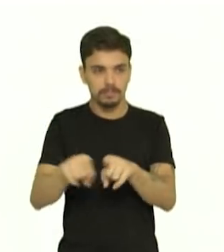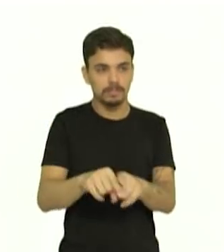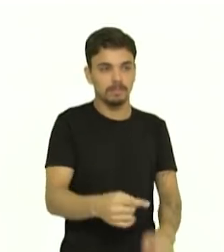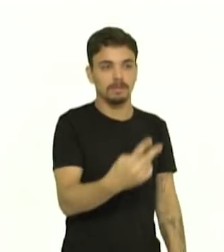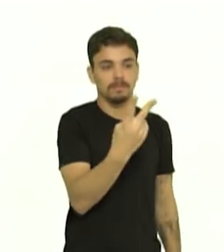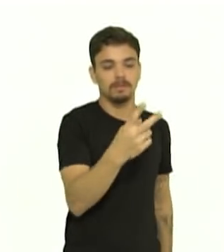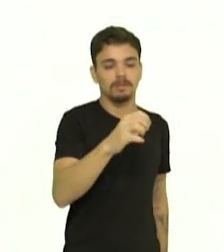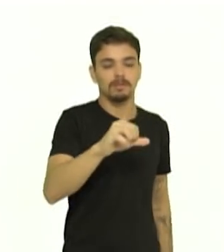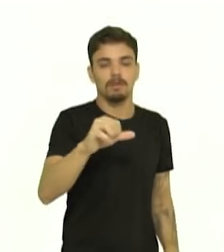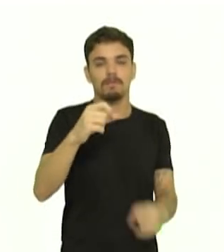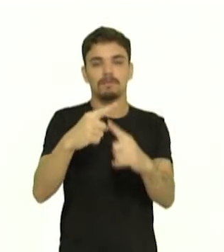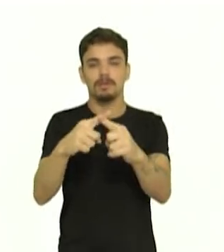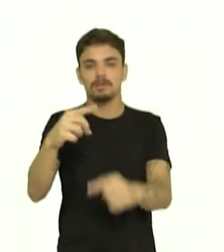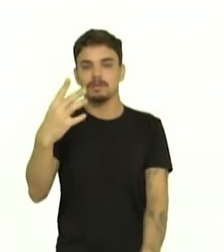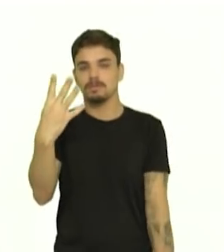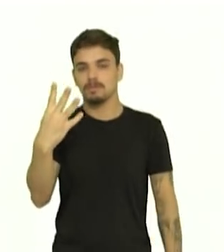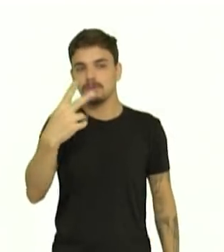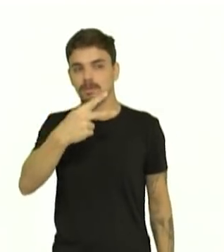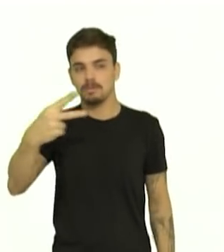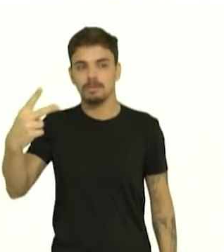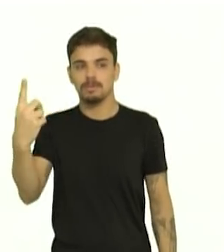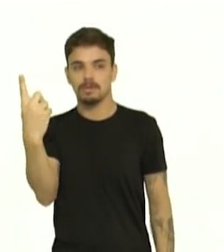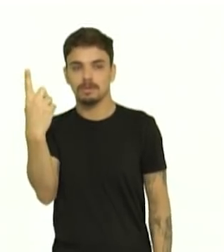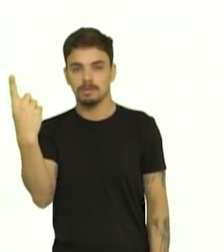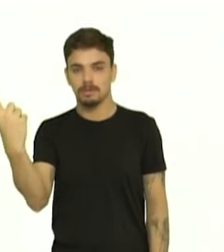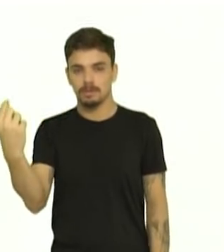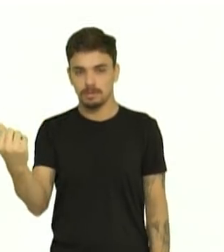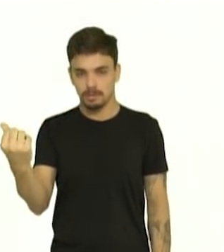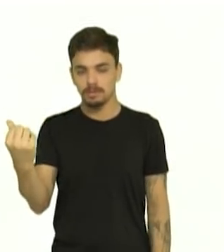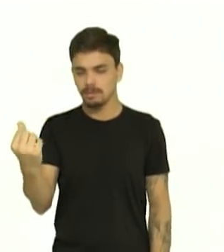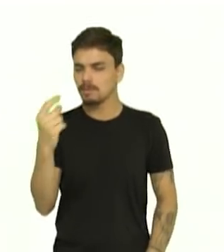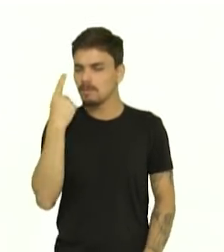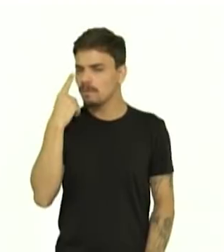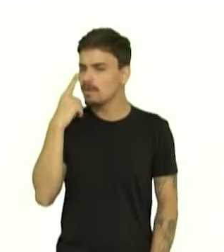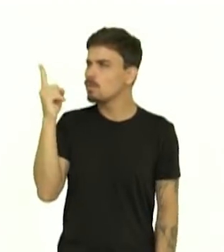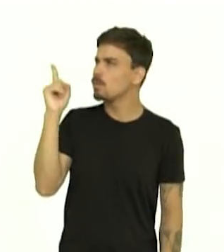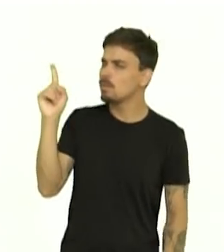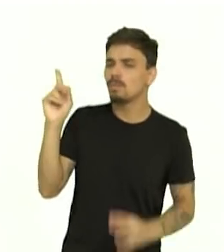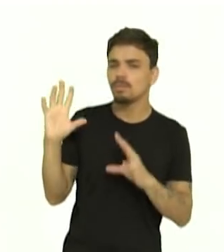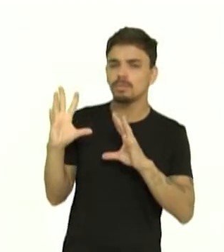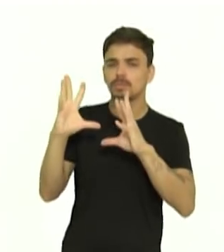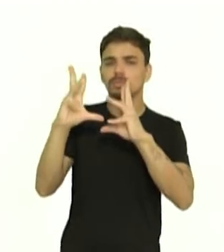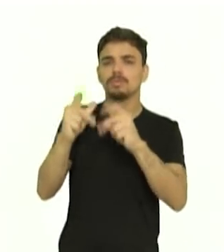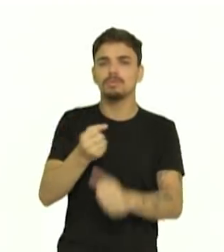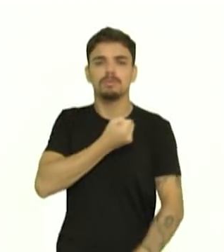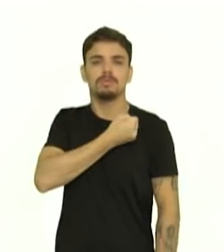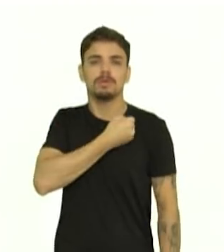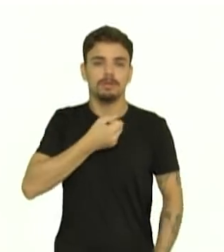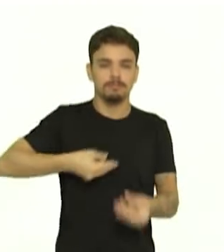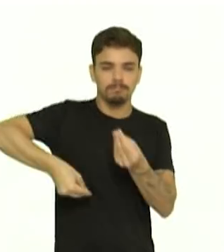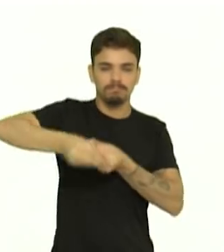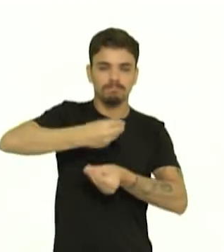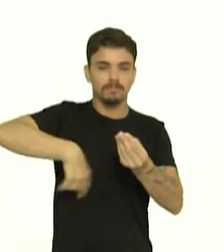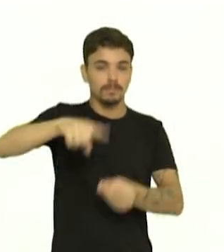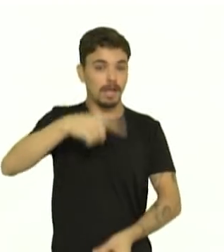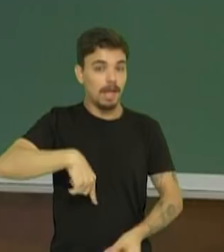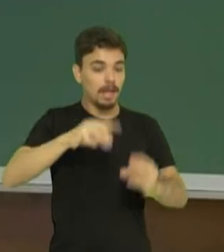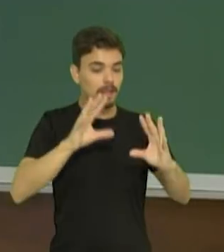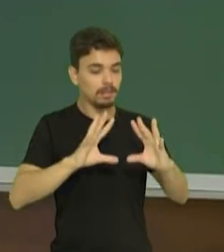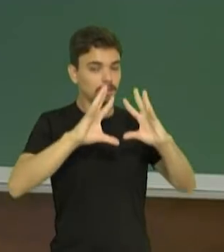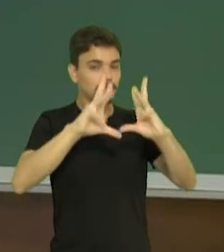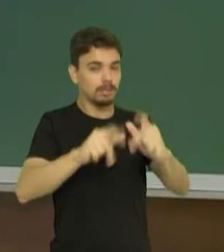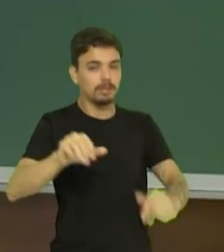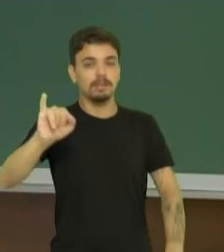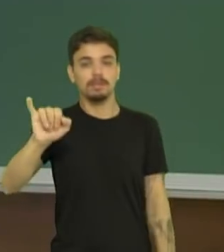4, 116. Então, todos os números envolvidos nas operações são números inteiros e